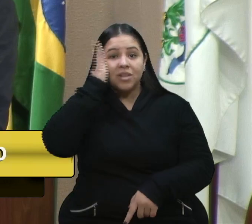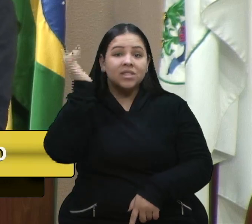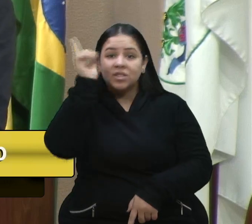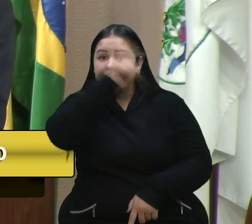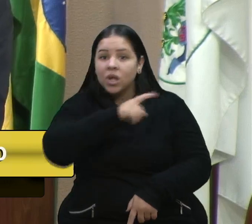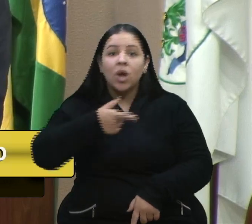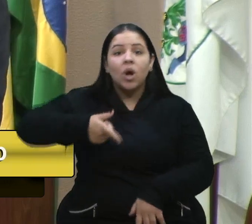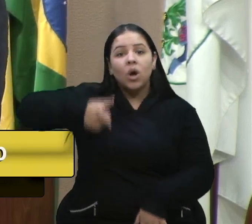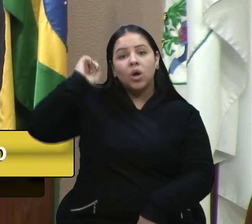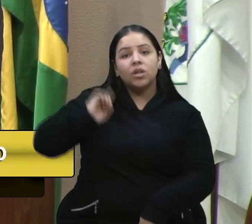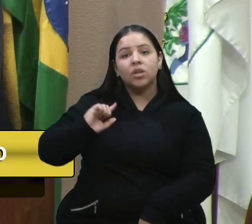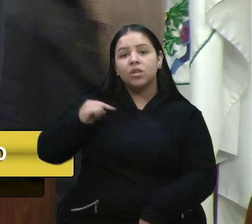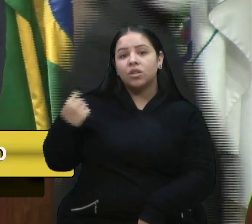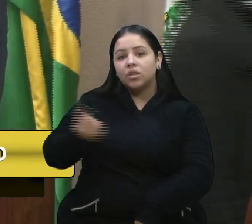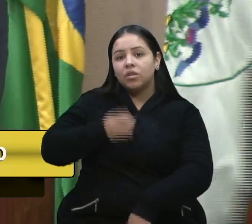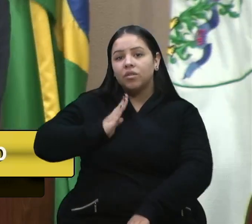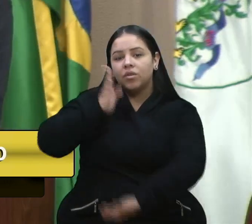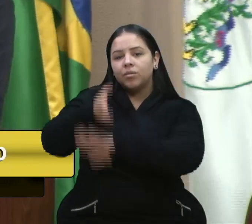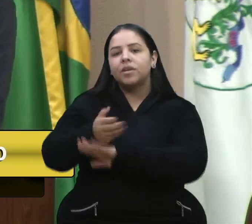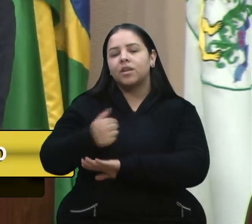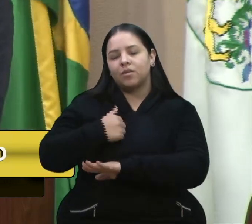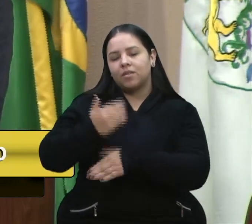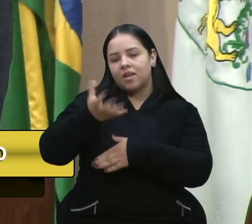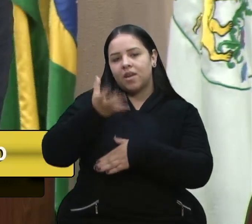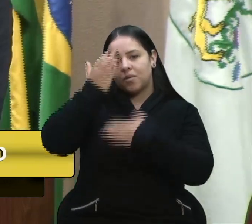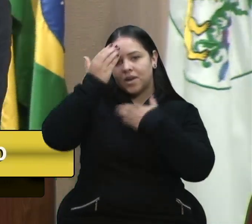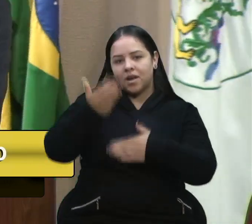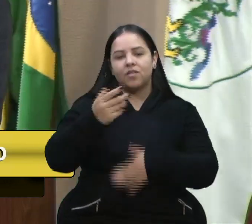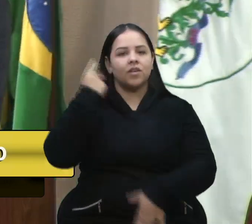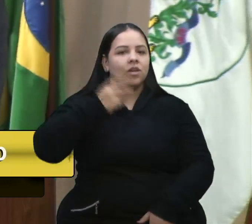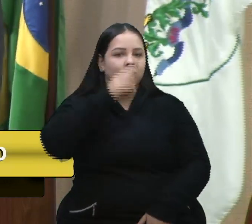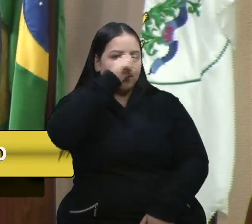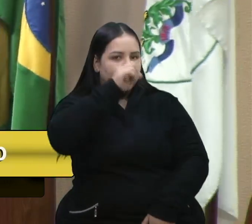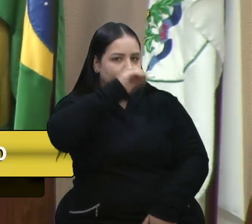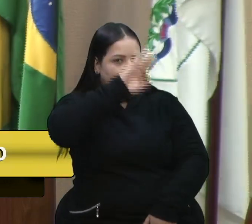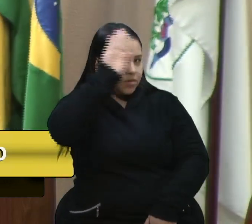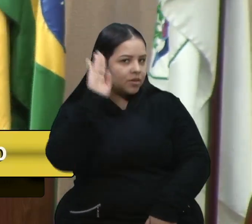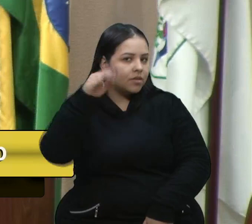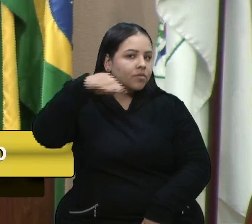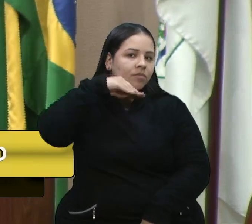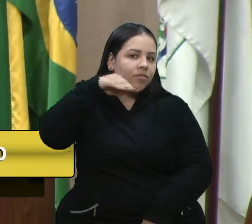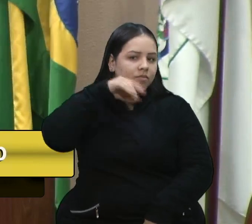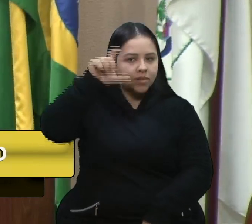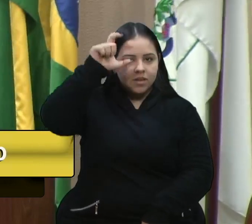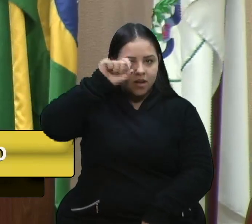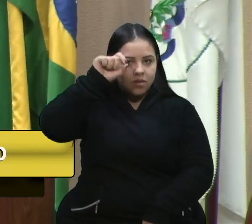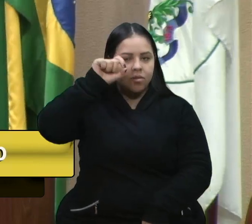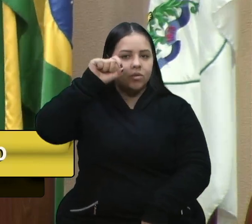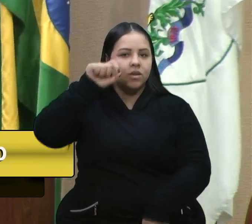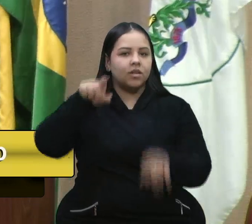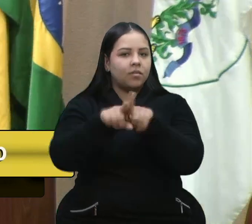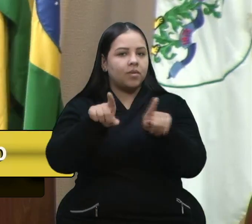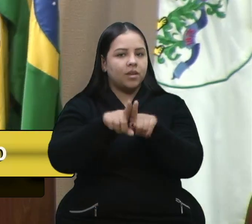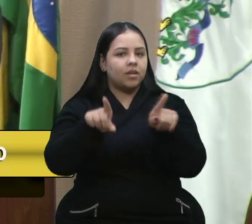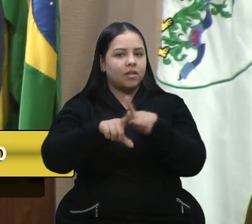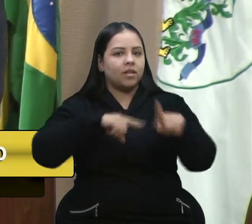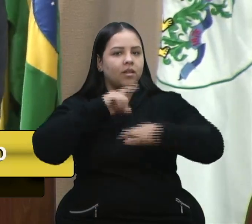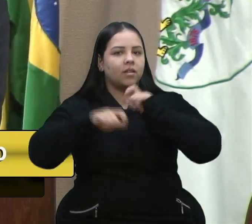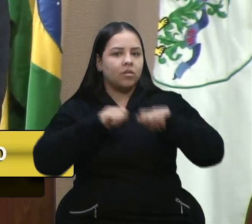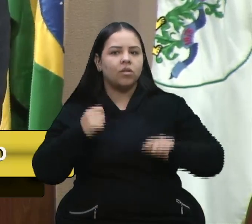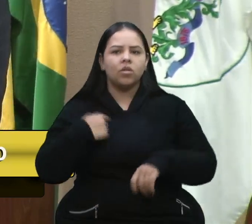atrás ontem o nosso grupo, e aqui eu já quero agradecer ao vereador Fantinel, vereador Bressan, vereador Bortola, vereador Scal e vereador Daneluz.